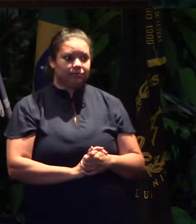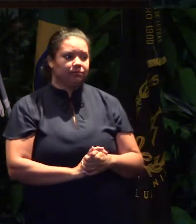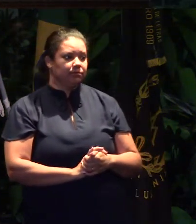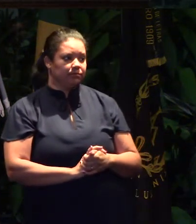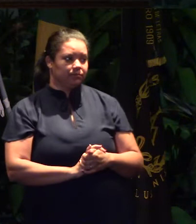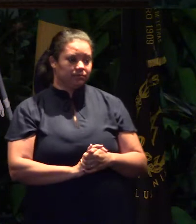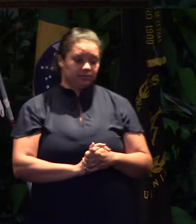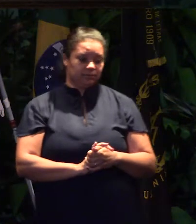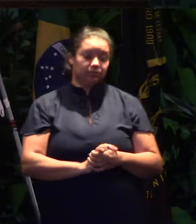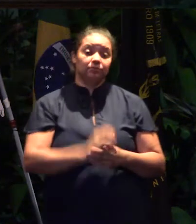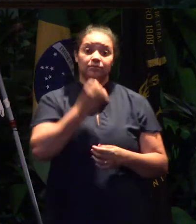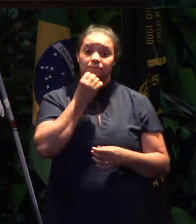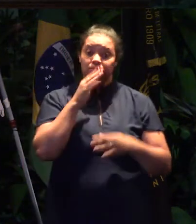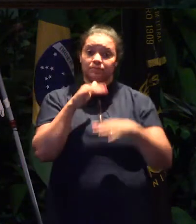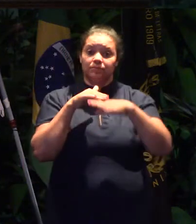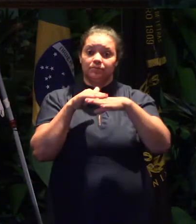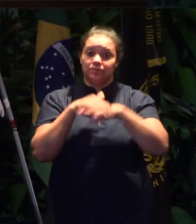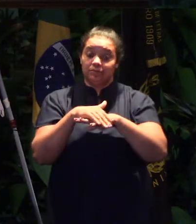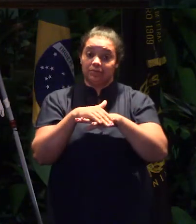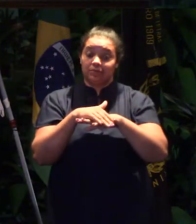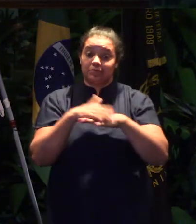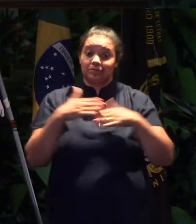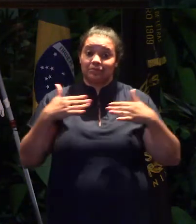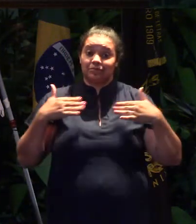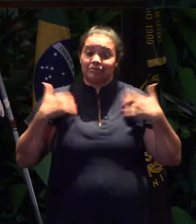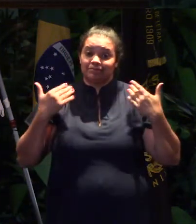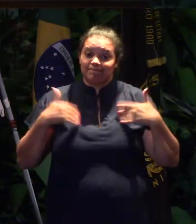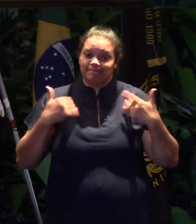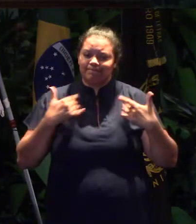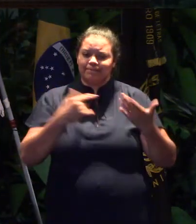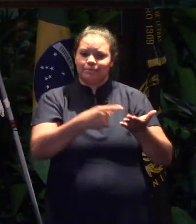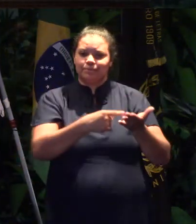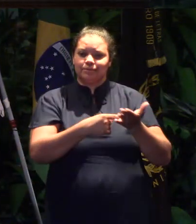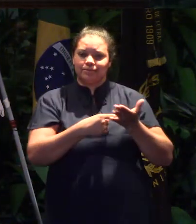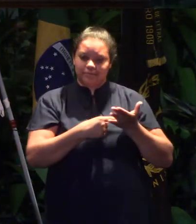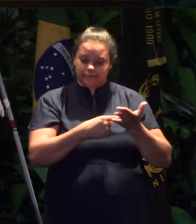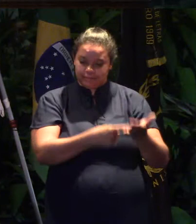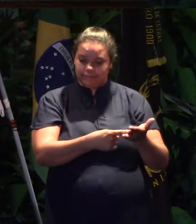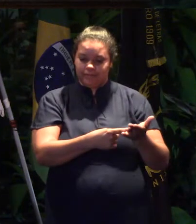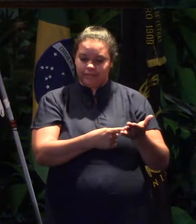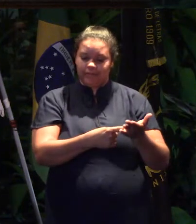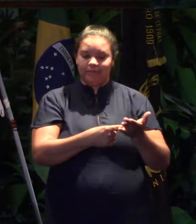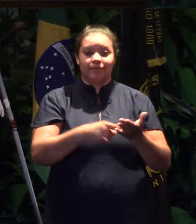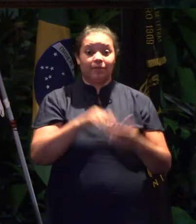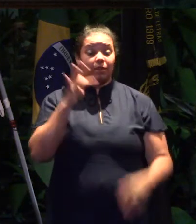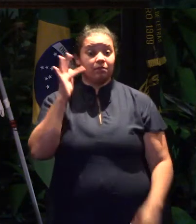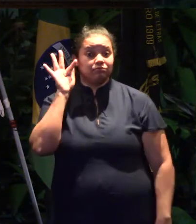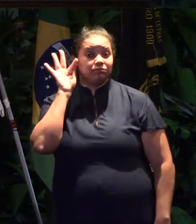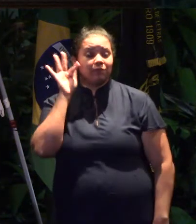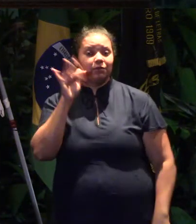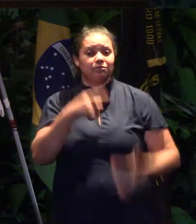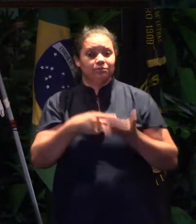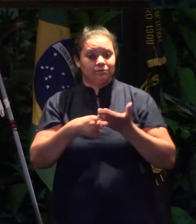Boa noite. Eu fico muito feliz desse convite estar aqui. O Flávio me convidou para ler esses